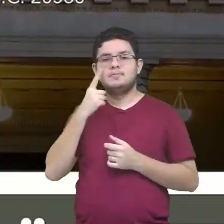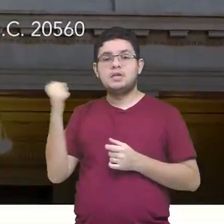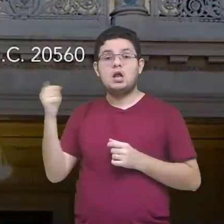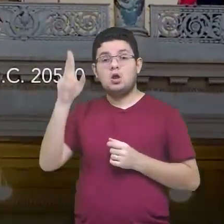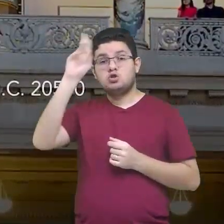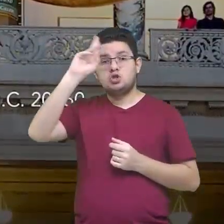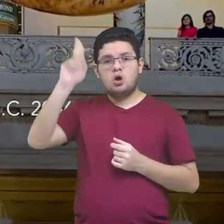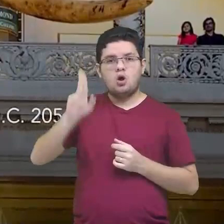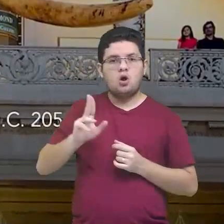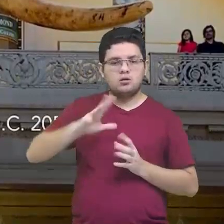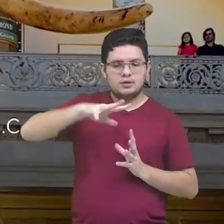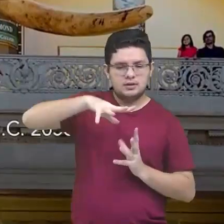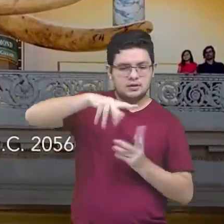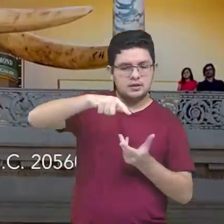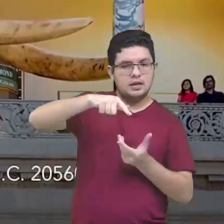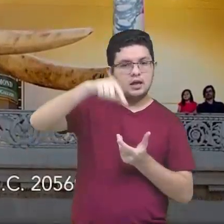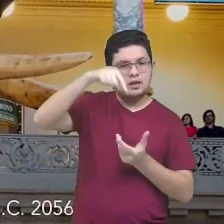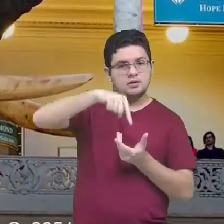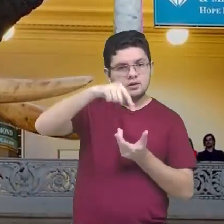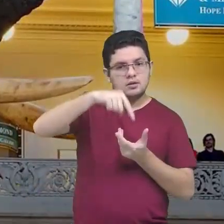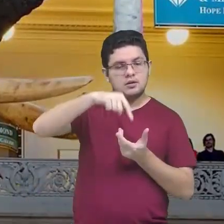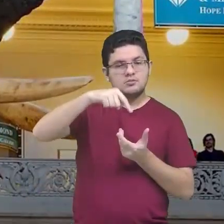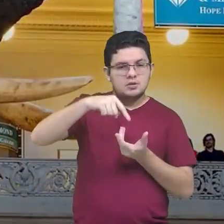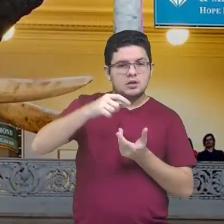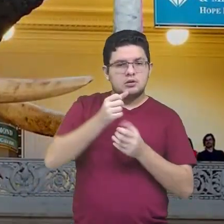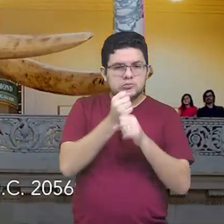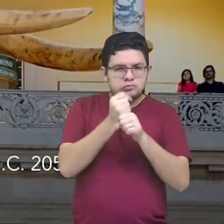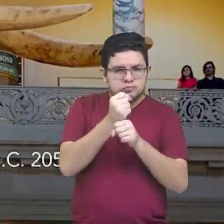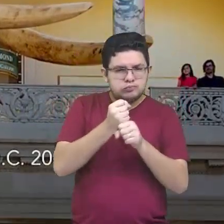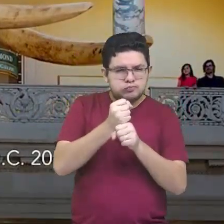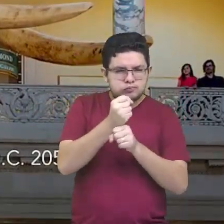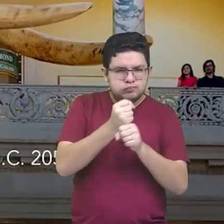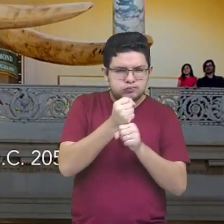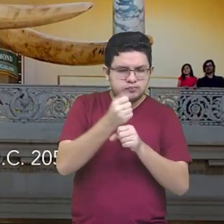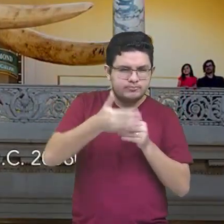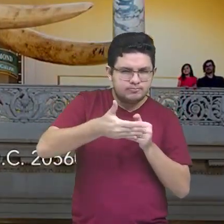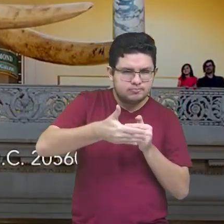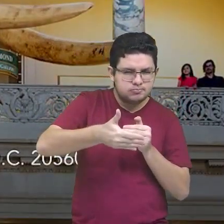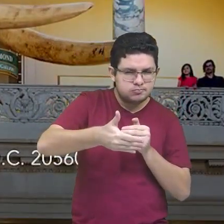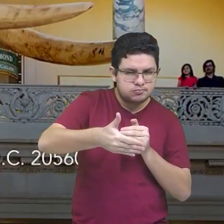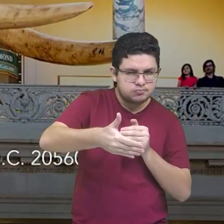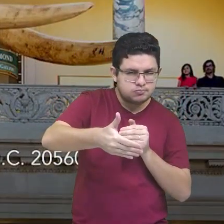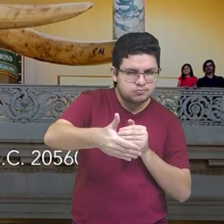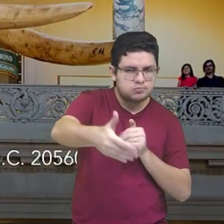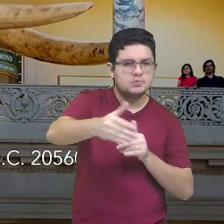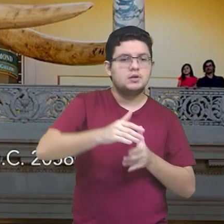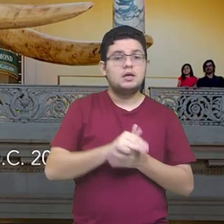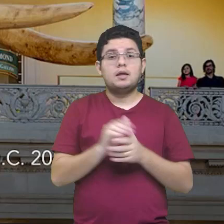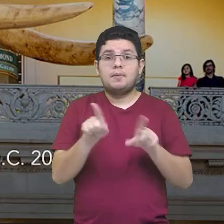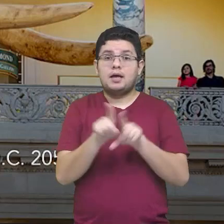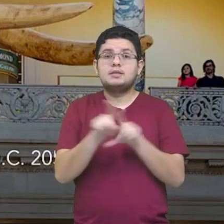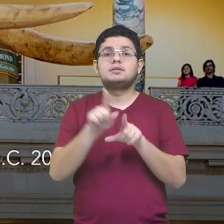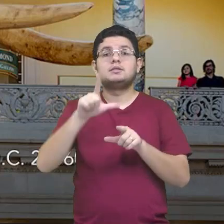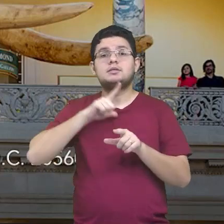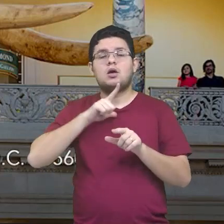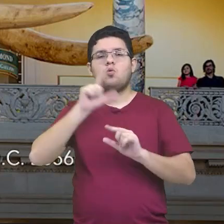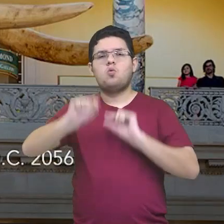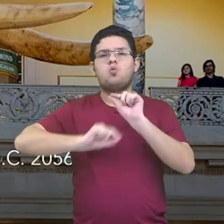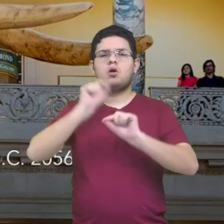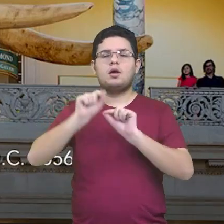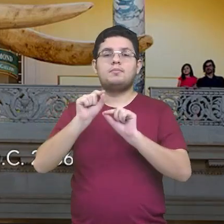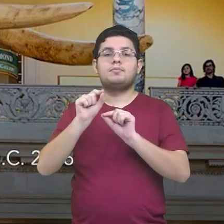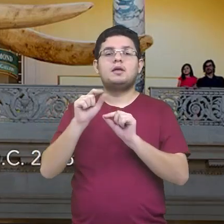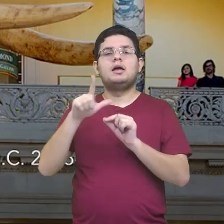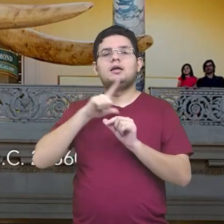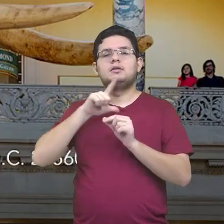seres vivos, a diversidade, né, então é bastante importante também a gente contar essa história,